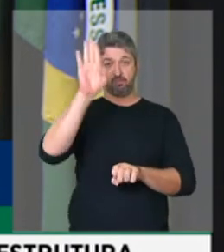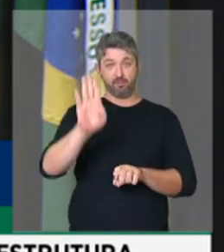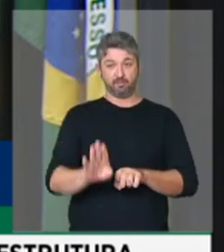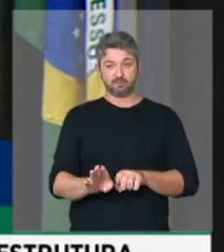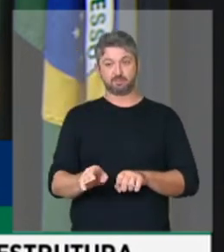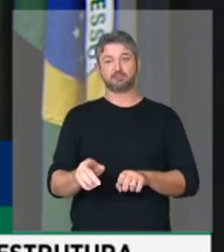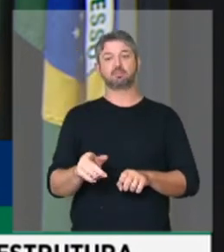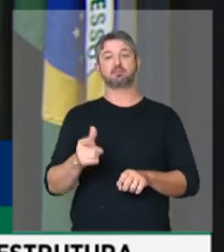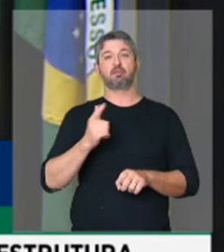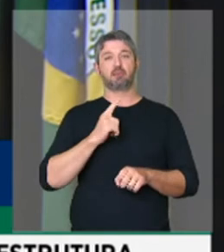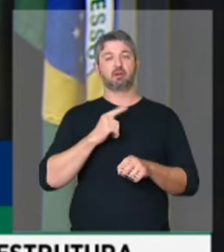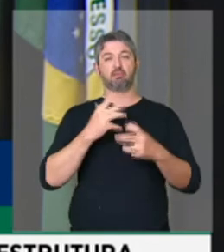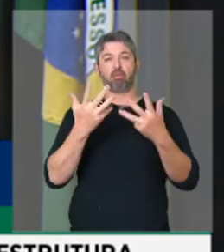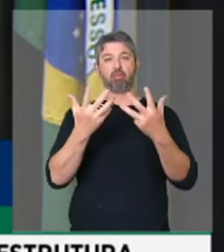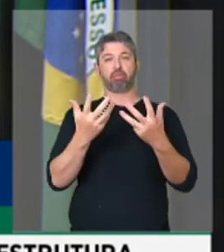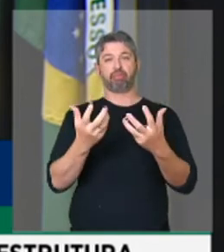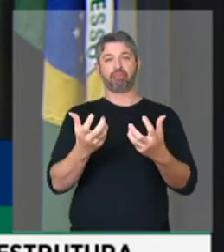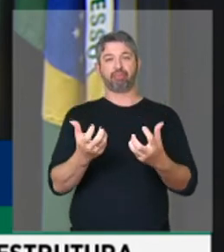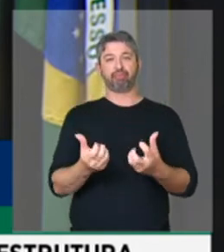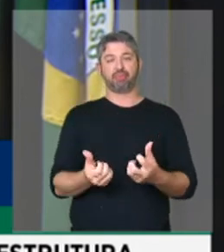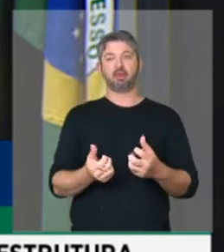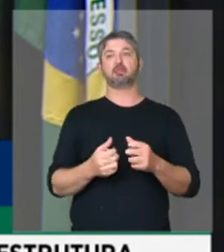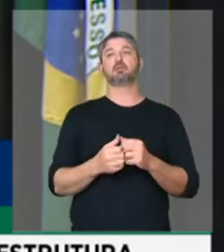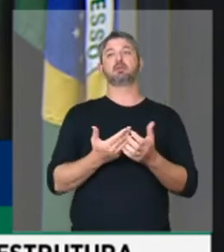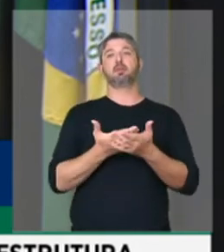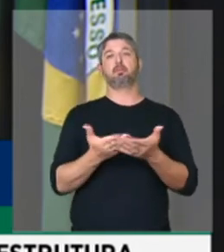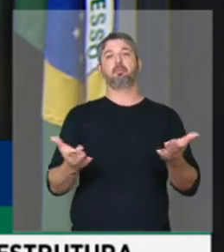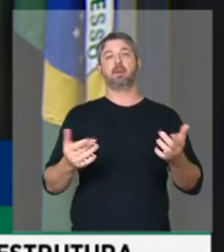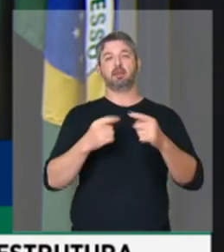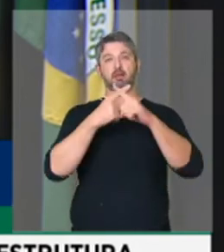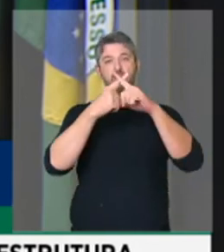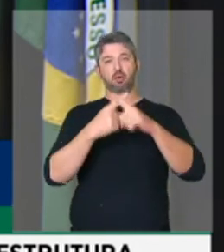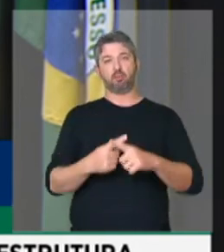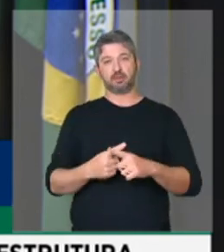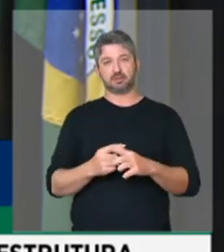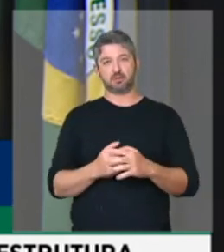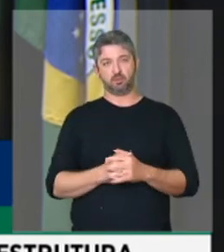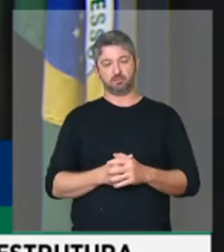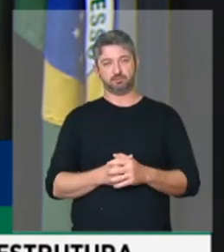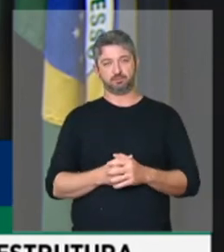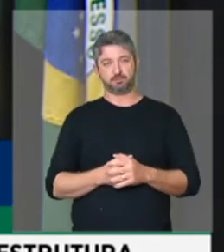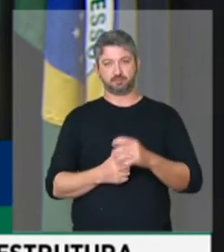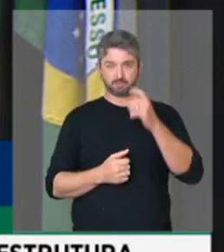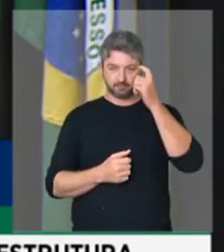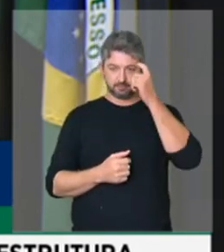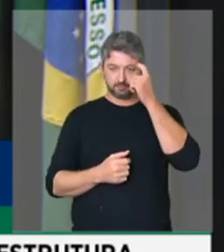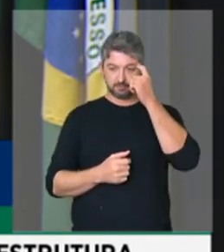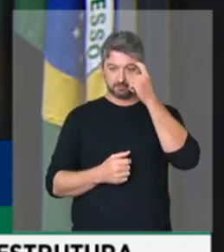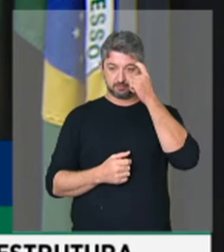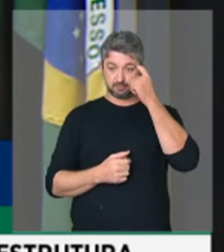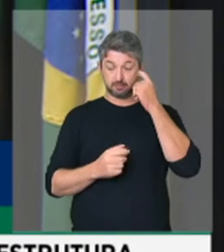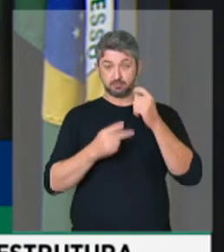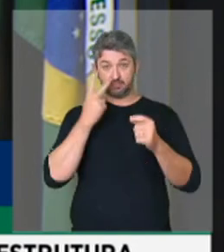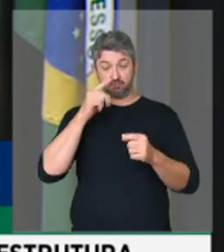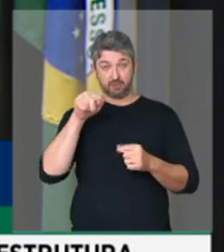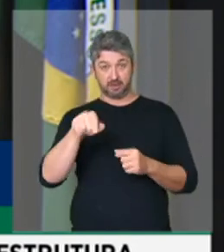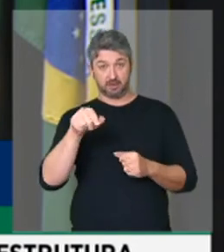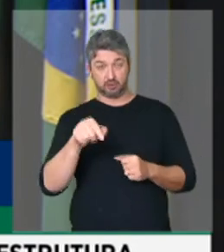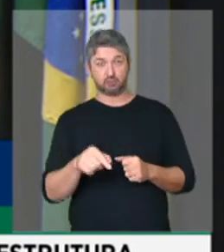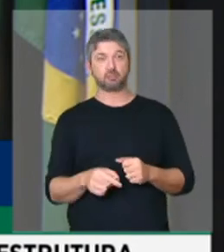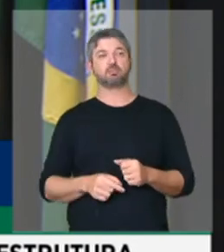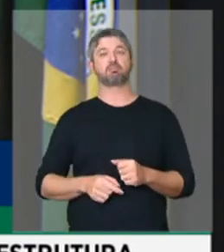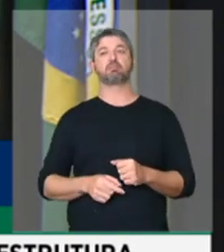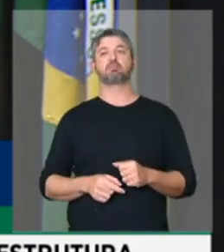se deteriorando, subtraindo nossa competitividade. Para ressaltar essa afirmação, trago